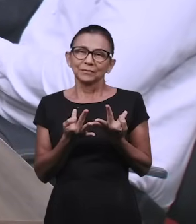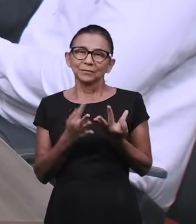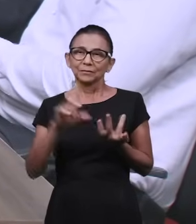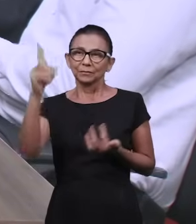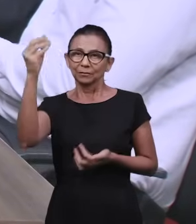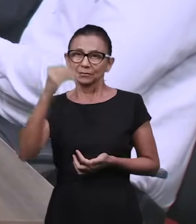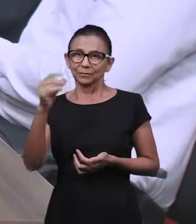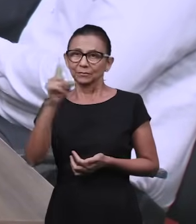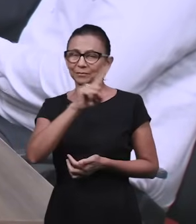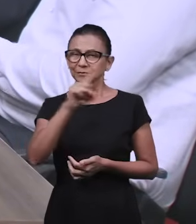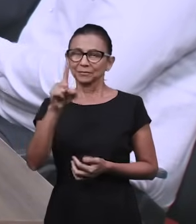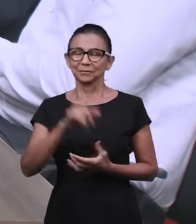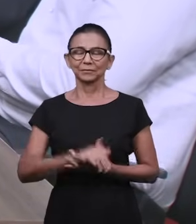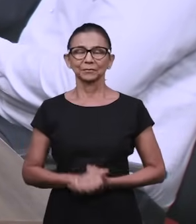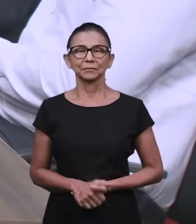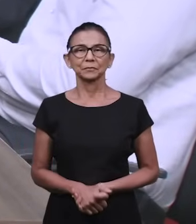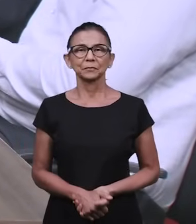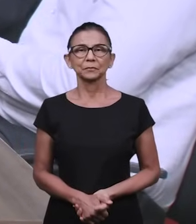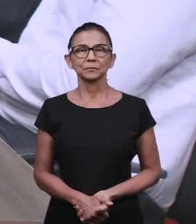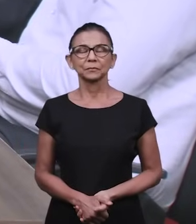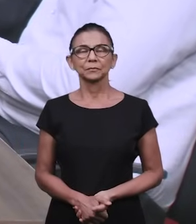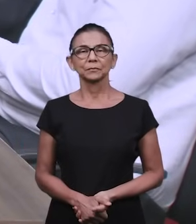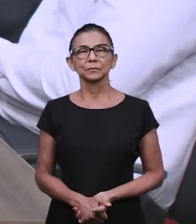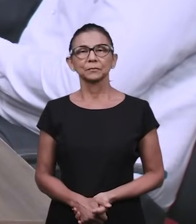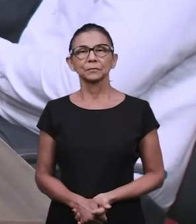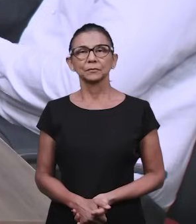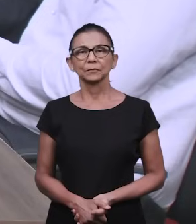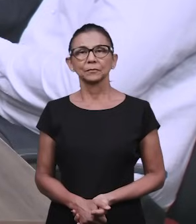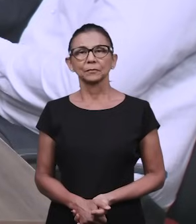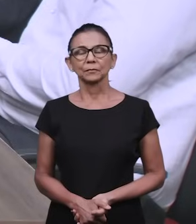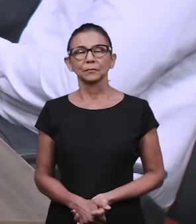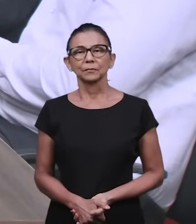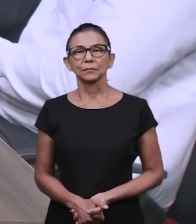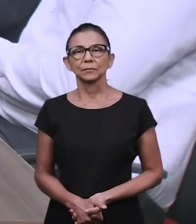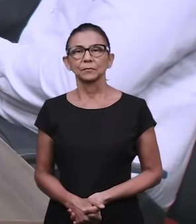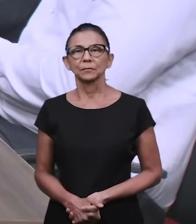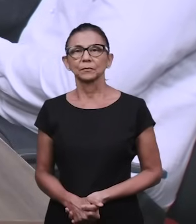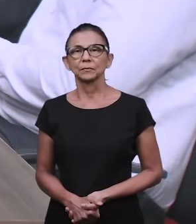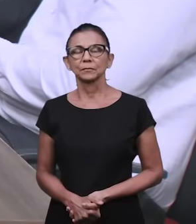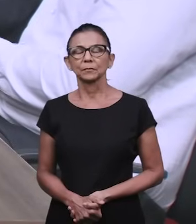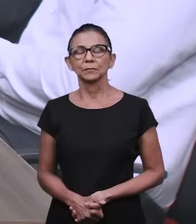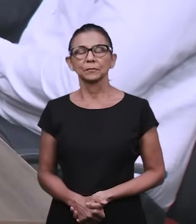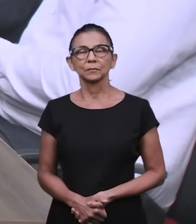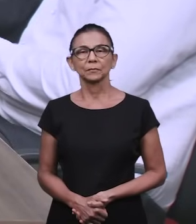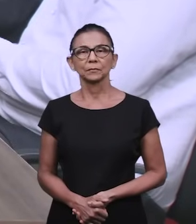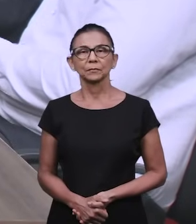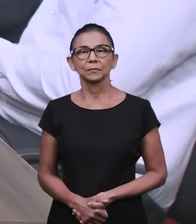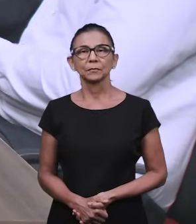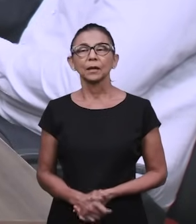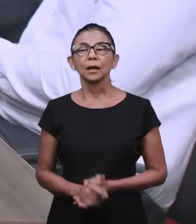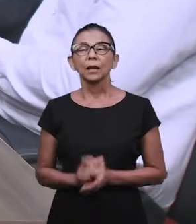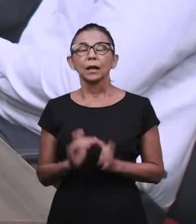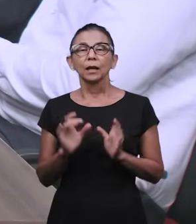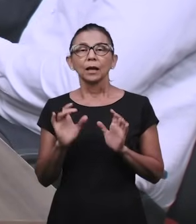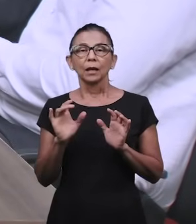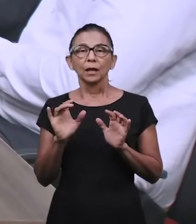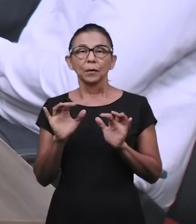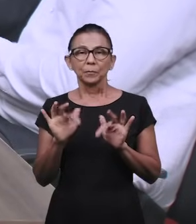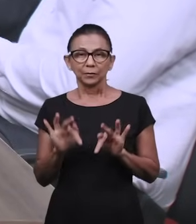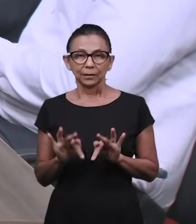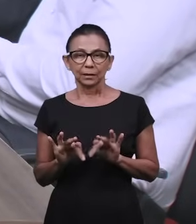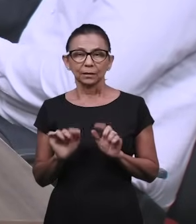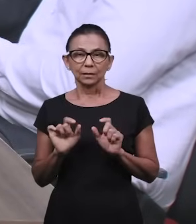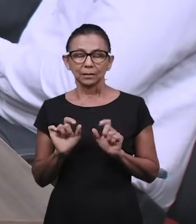Deus. Glória a Deus. Glória a Jesus. Bem, para a gente finalizar essa parte histórica, eu queria que o Vinícius falasse para a